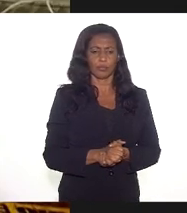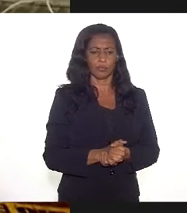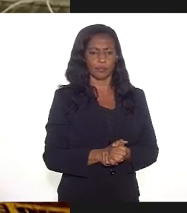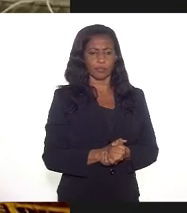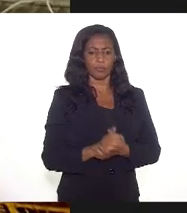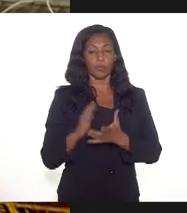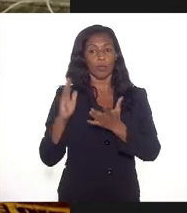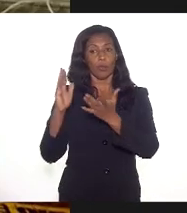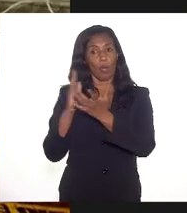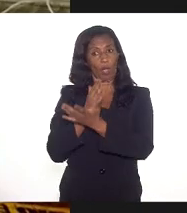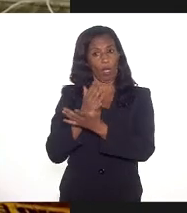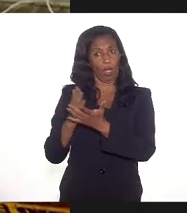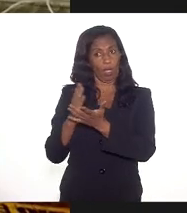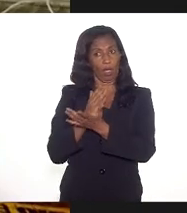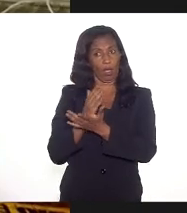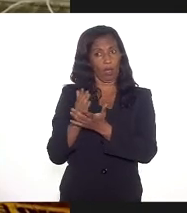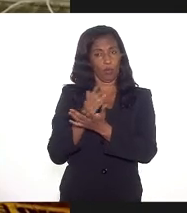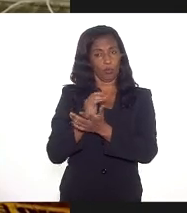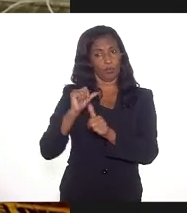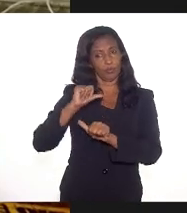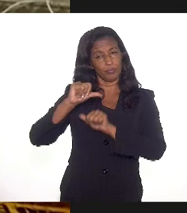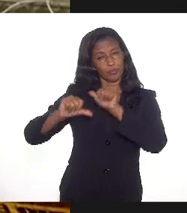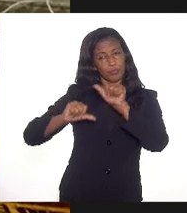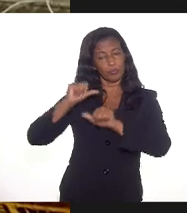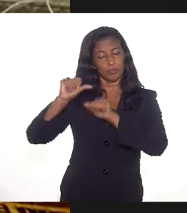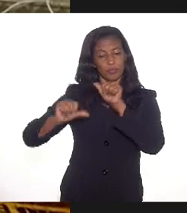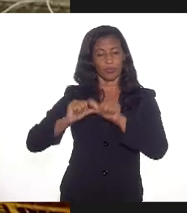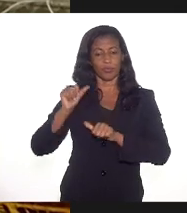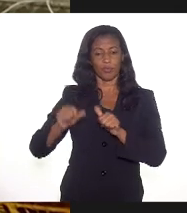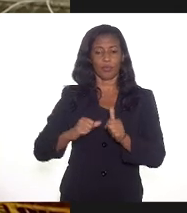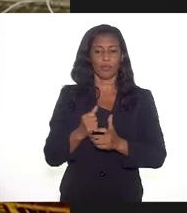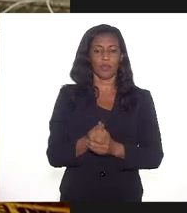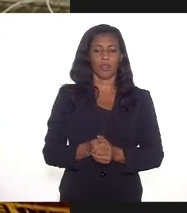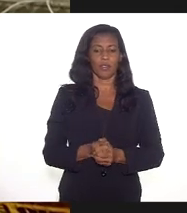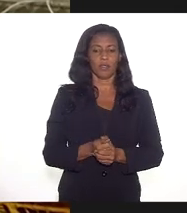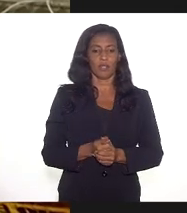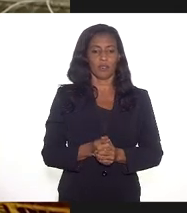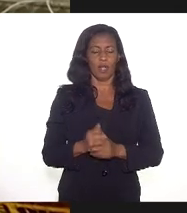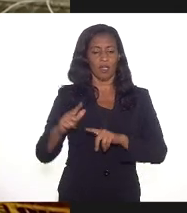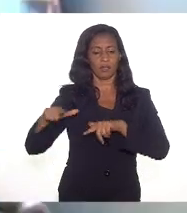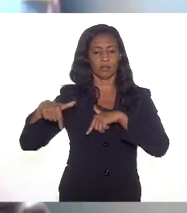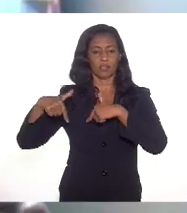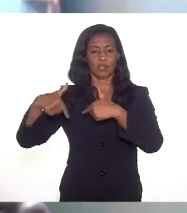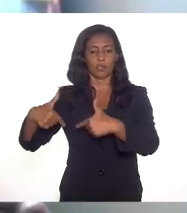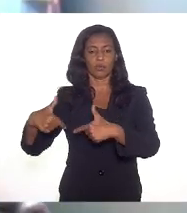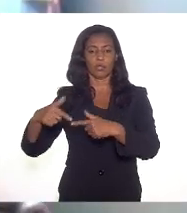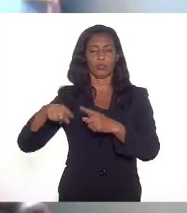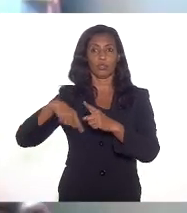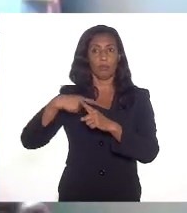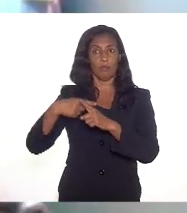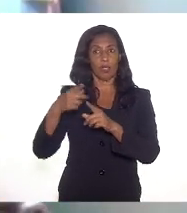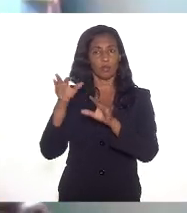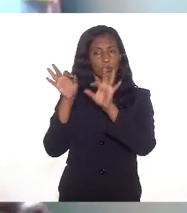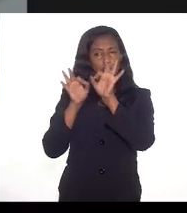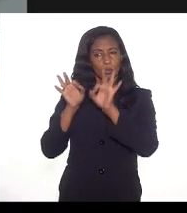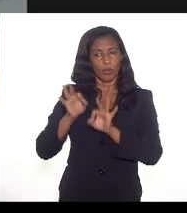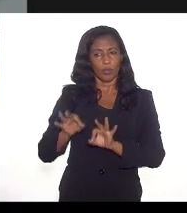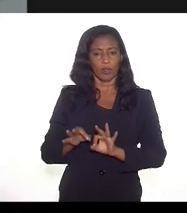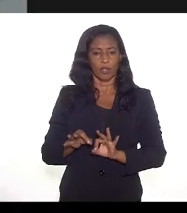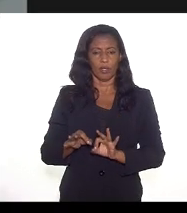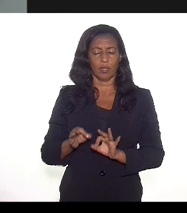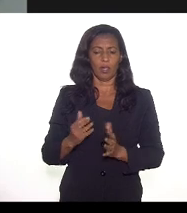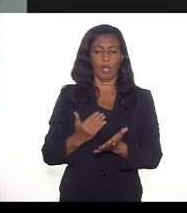com alguma restrição com relação a ações mais organizadas a partir